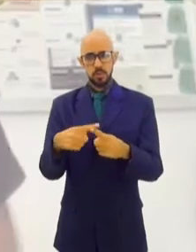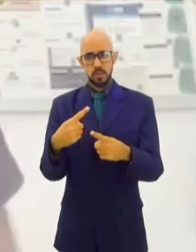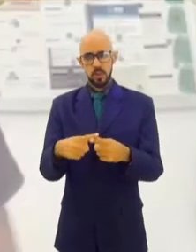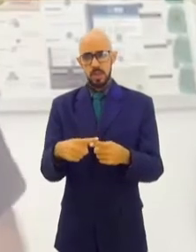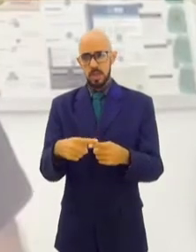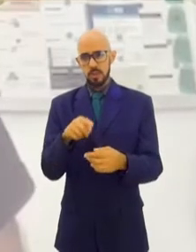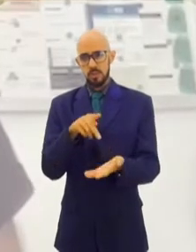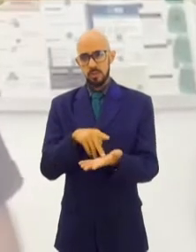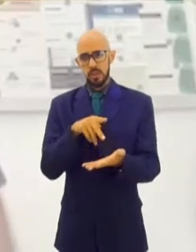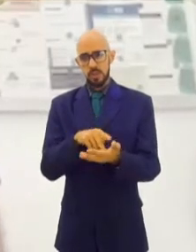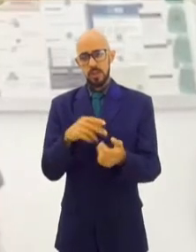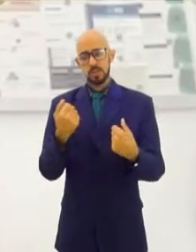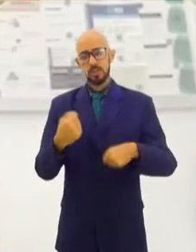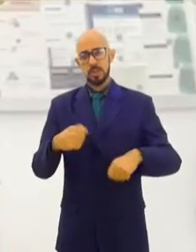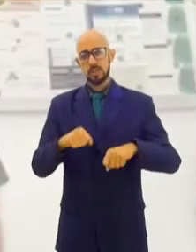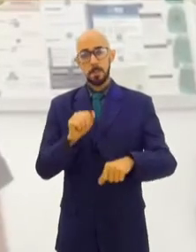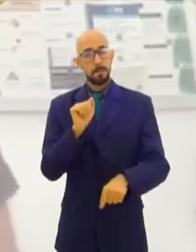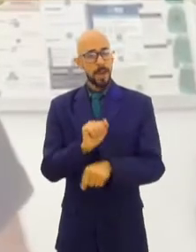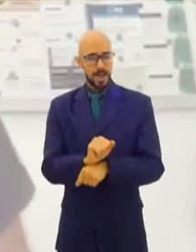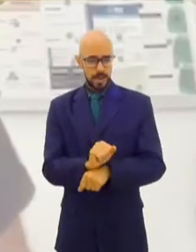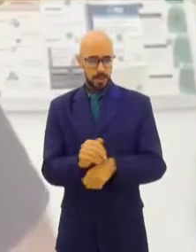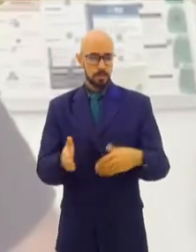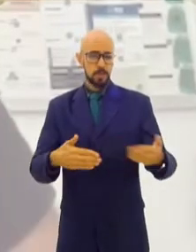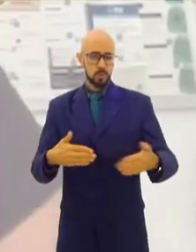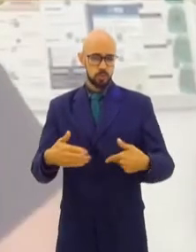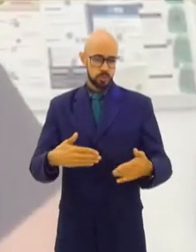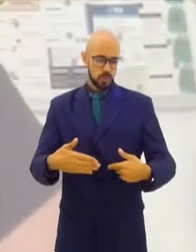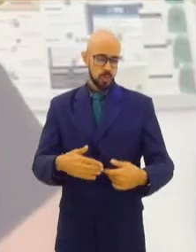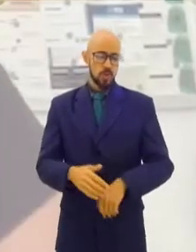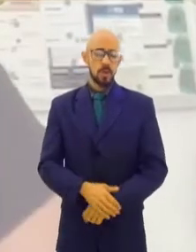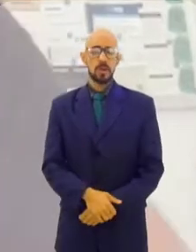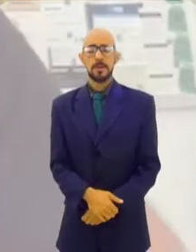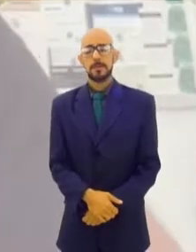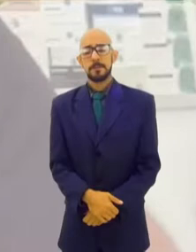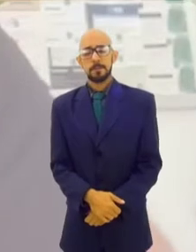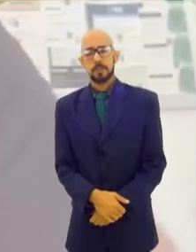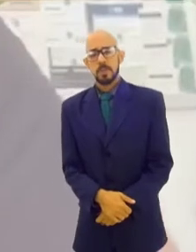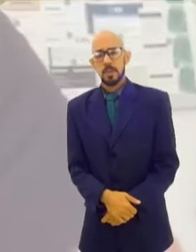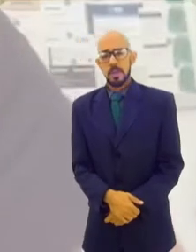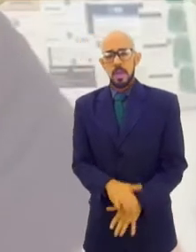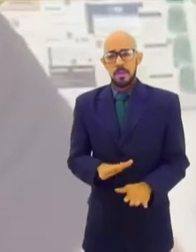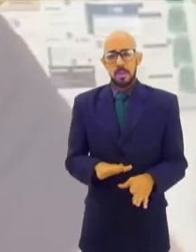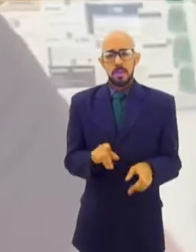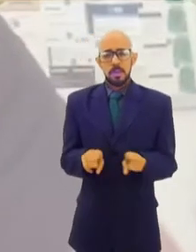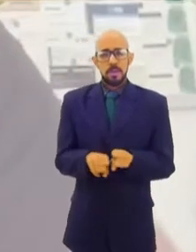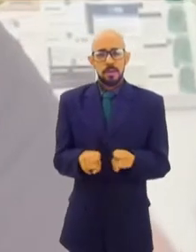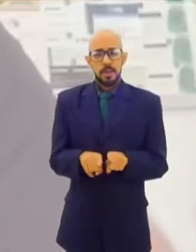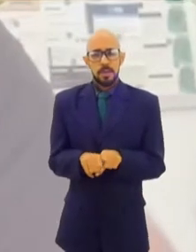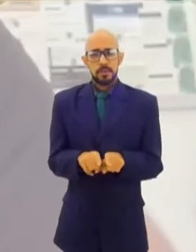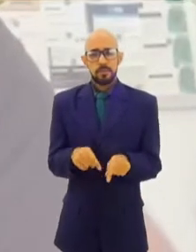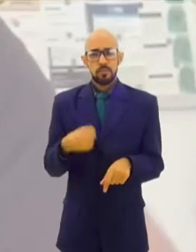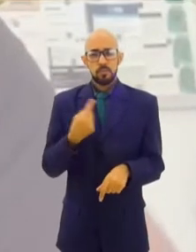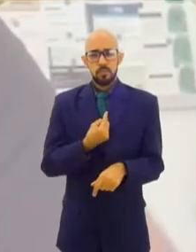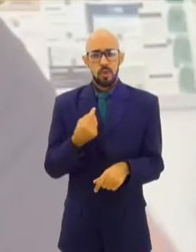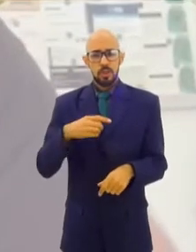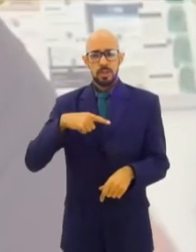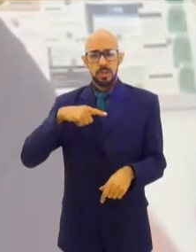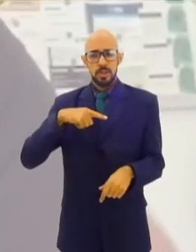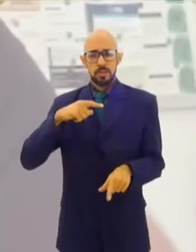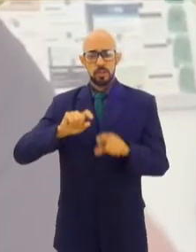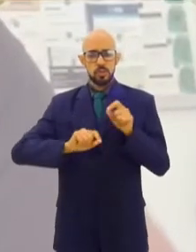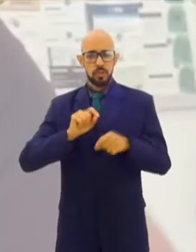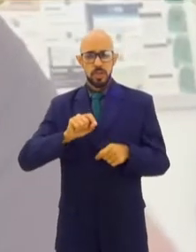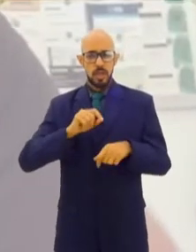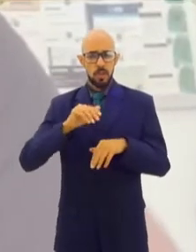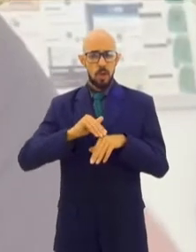porque a gente realmente ele portas fechadas e não conseguiu produzir a só que por outro lado a gente experimentou